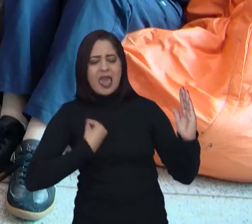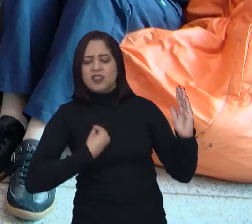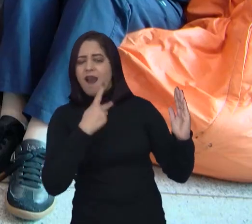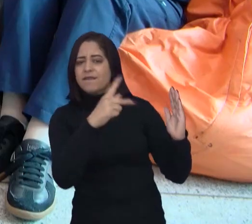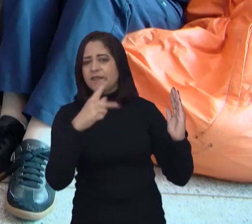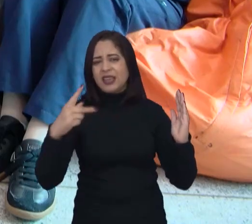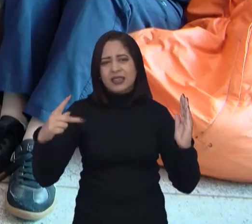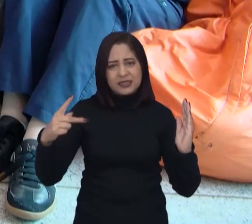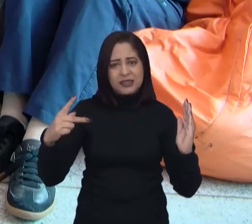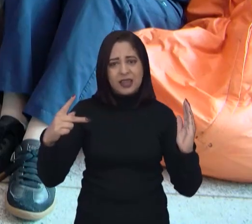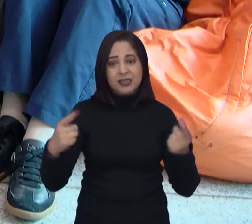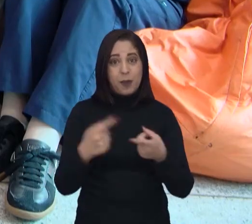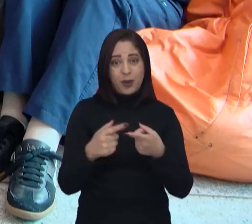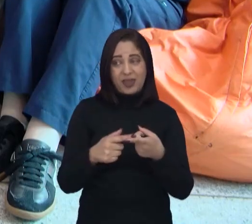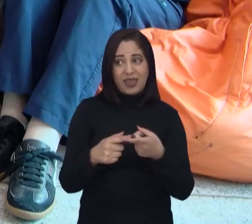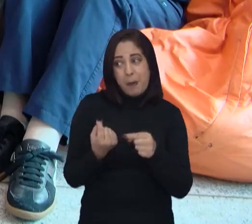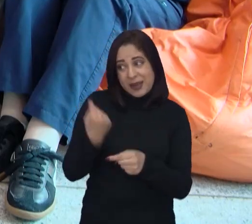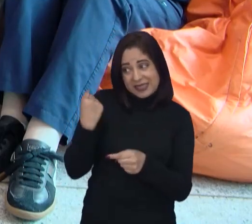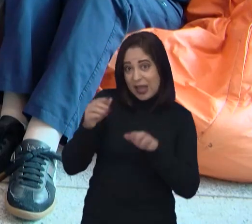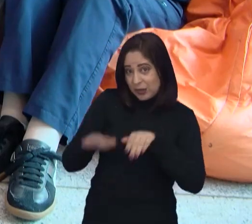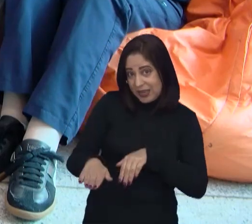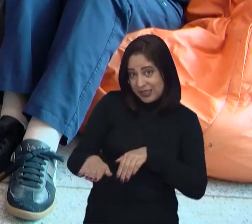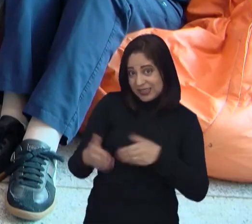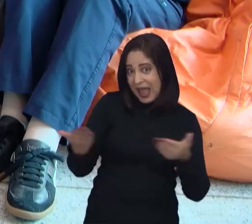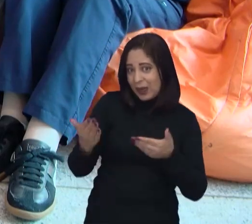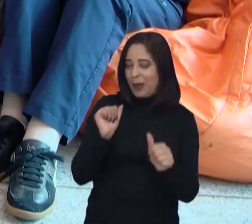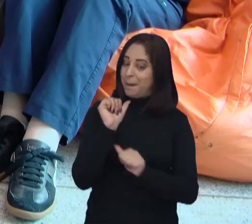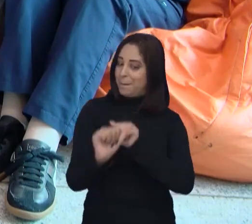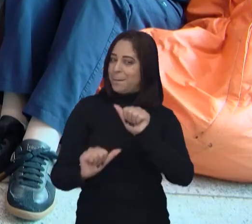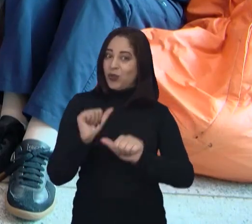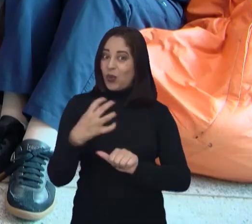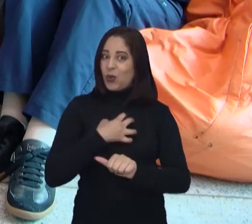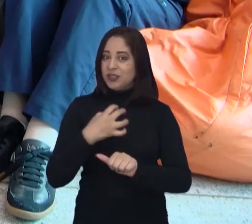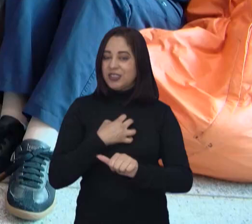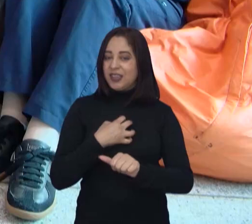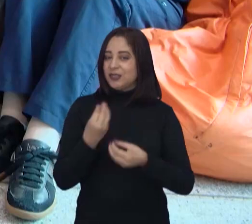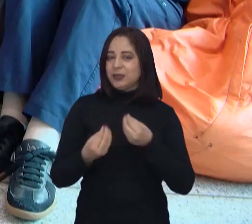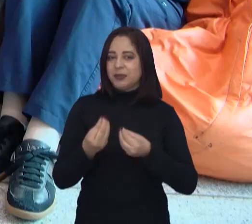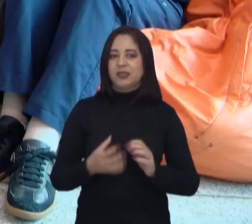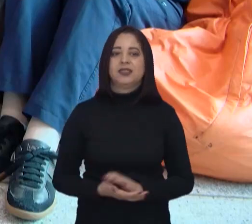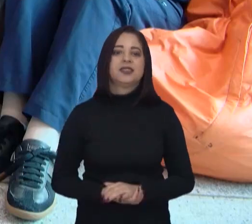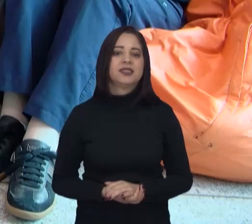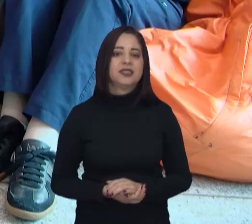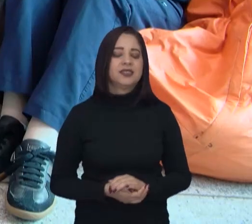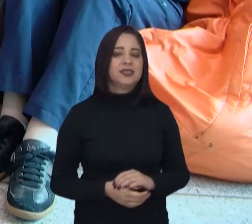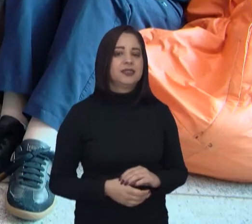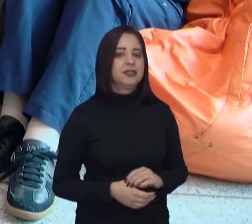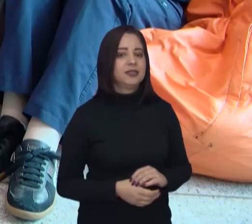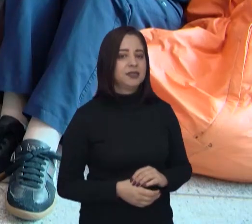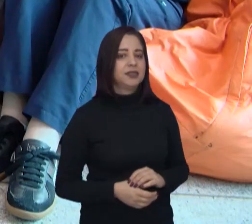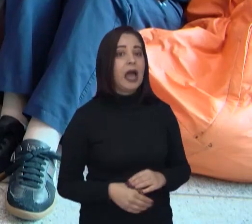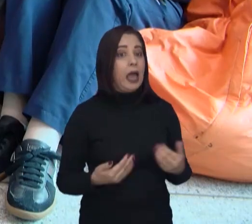essa transição, né, que até ontem vocês eram crianças, hoje os interesses já mudaram um pouquinho. Como é que é pra vocês? Bom, é uma